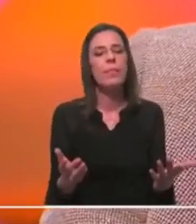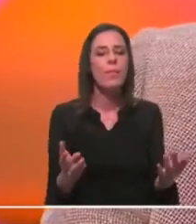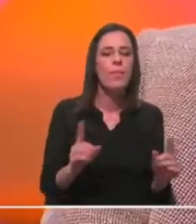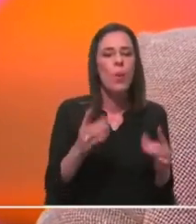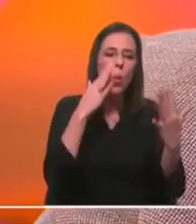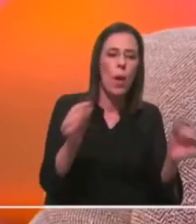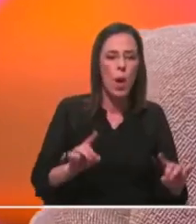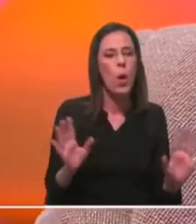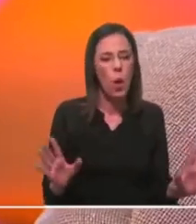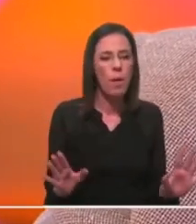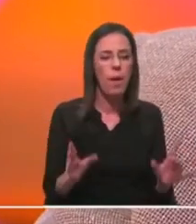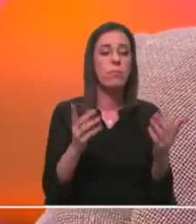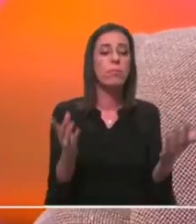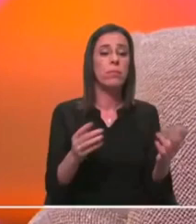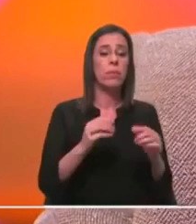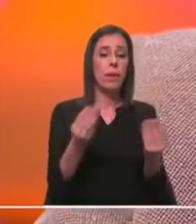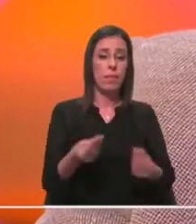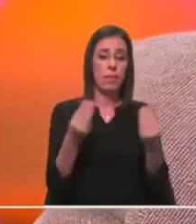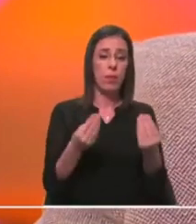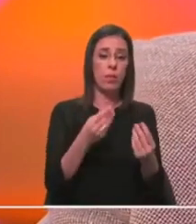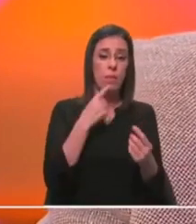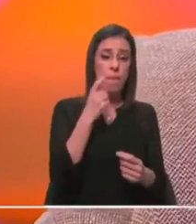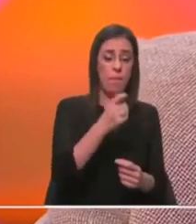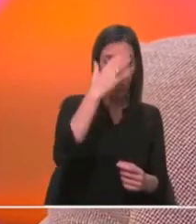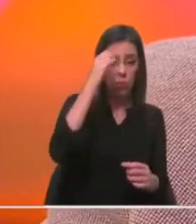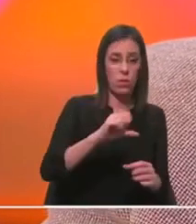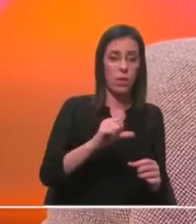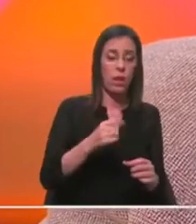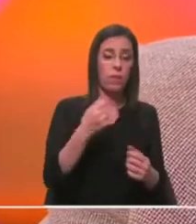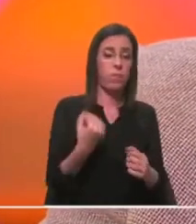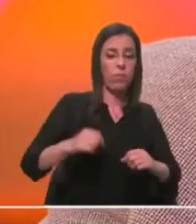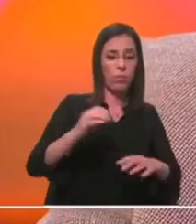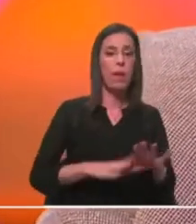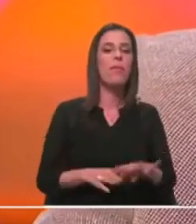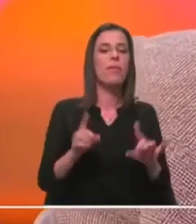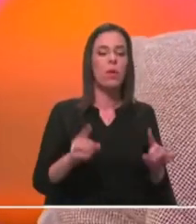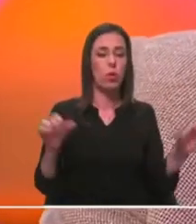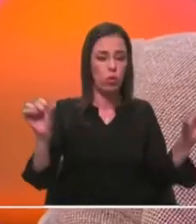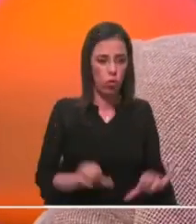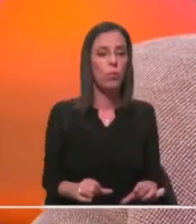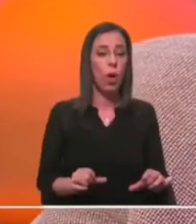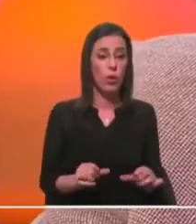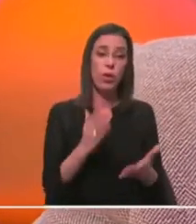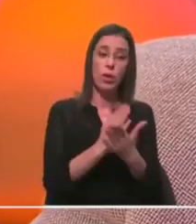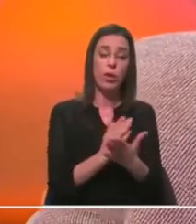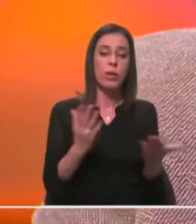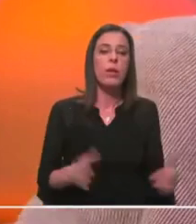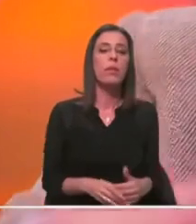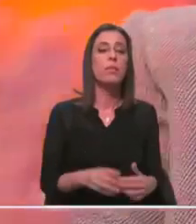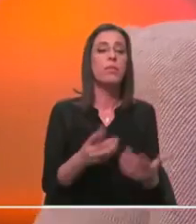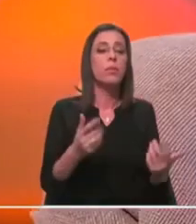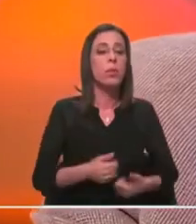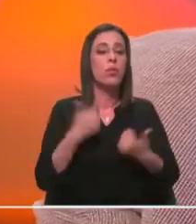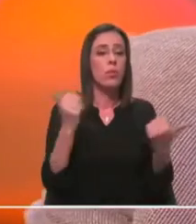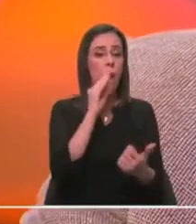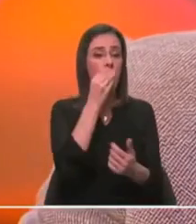é não é normal encontrar Miúdos muito mal comportados muito indisciplinados a fazerem os piores do do da escola e depois serem